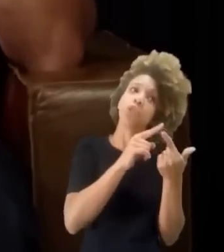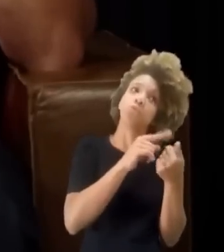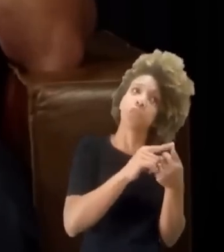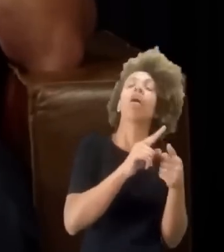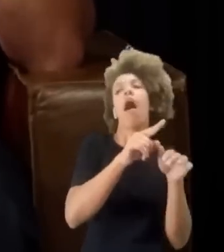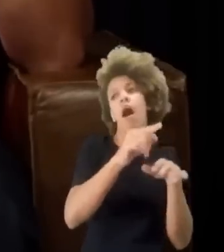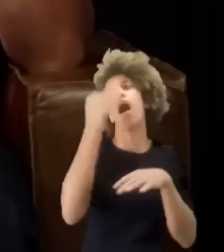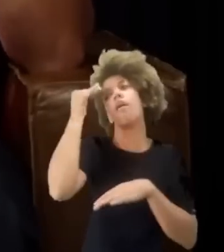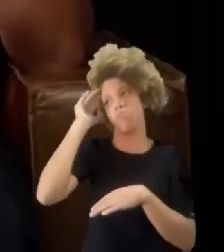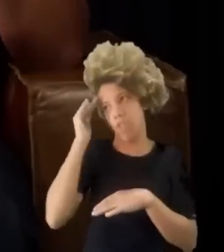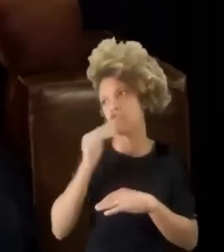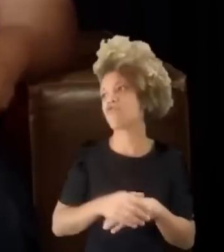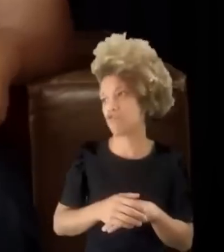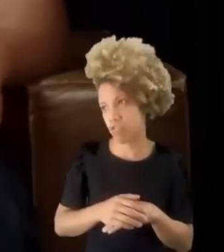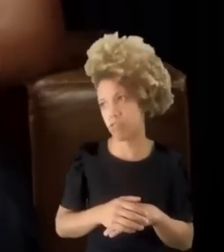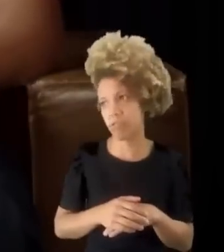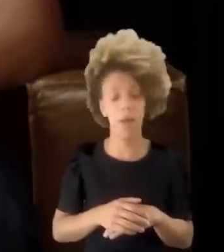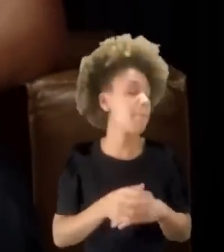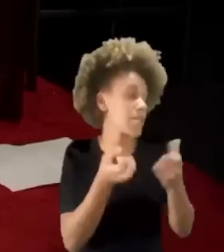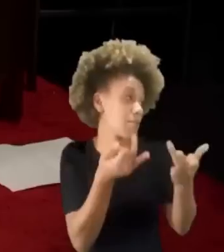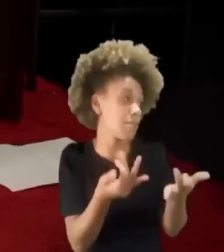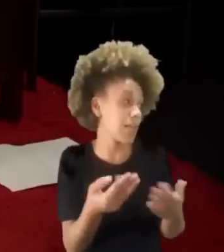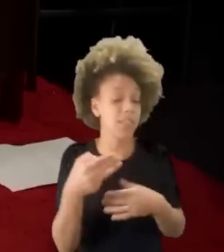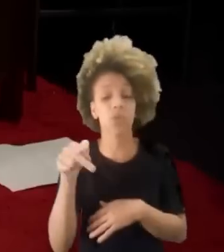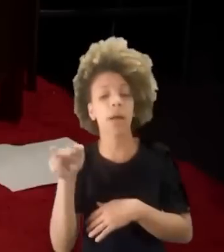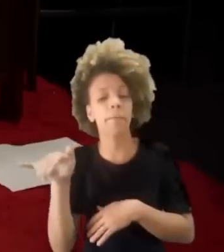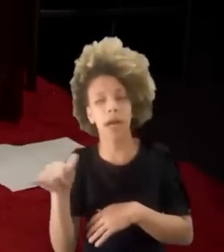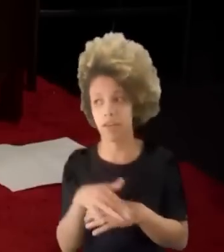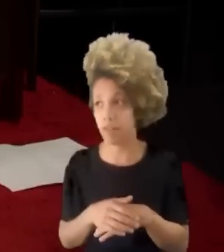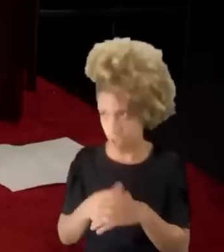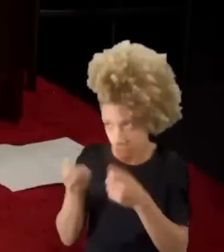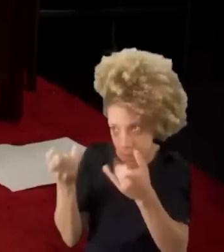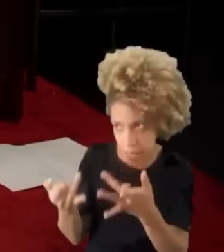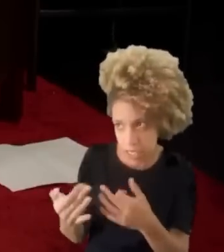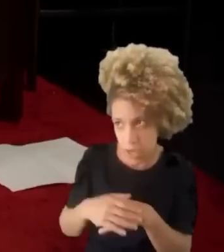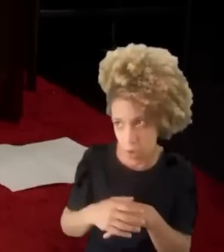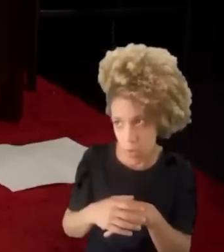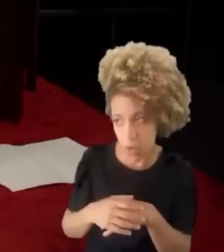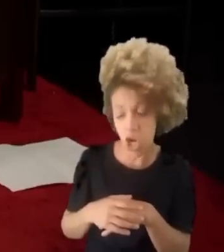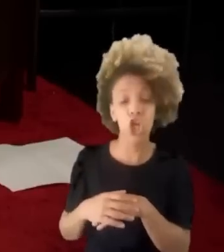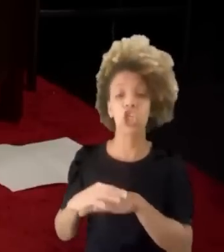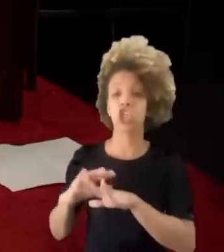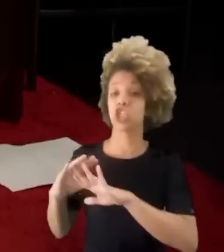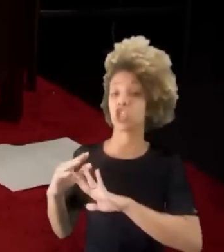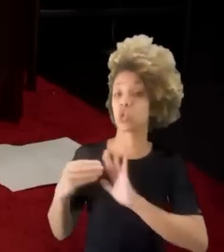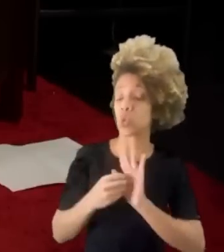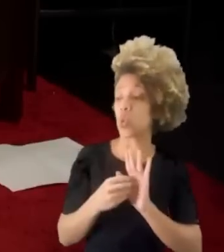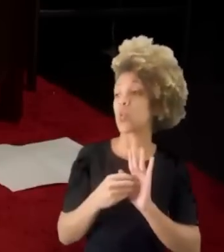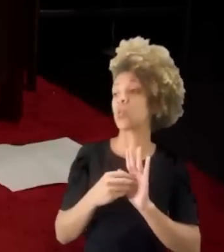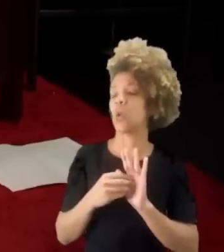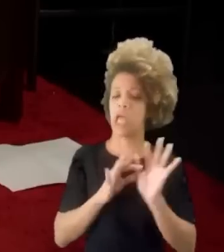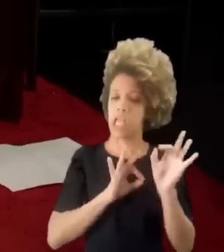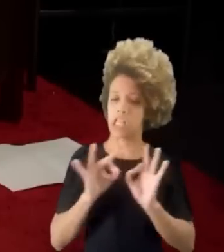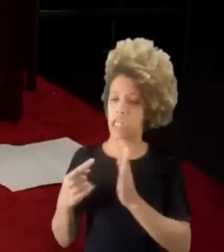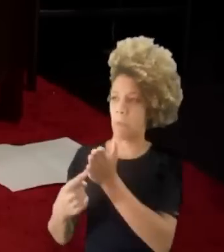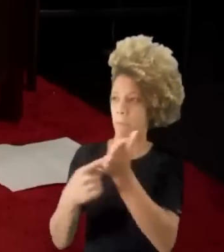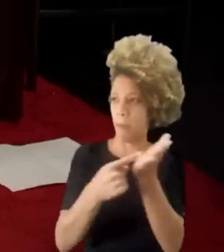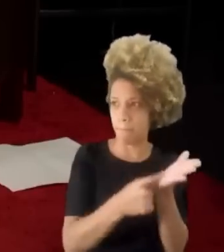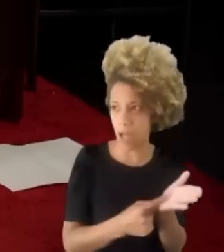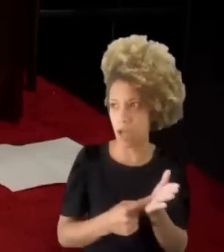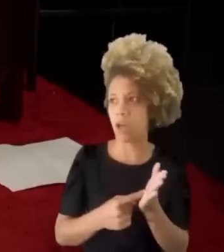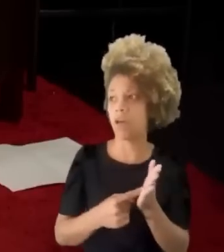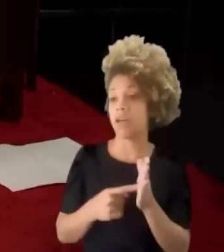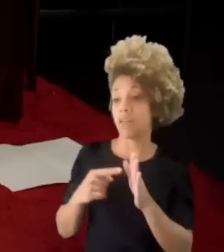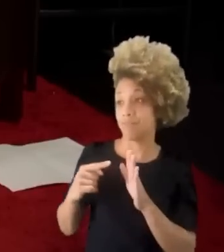isso É por isso Ah entendi uma explicação que você dava pra Dona Maria a explicação de que todo esse sistema montado